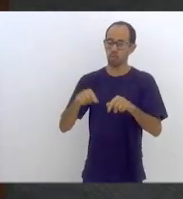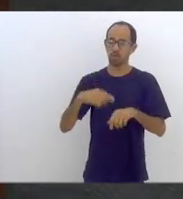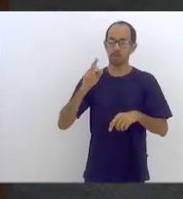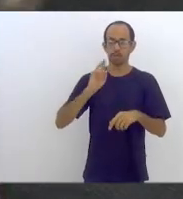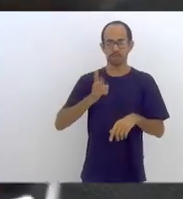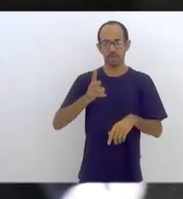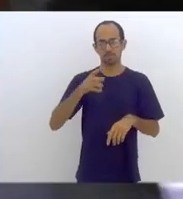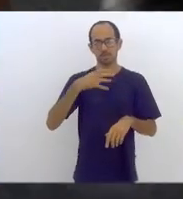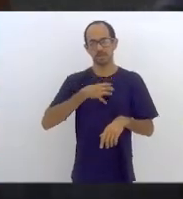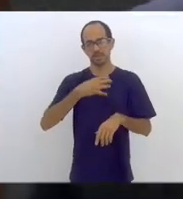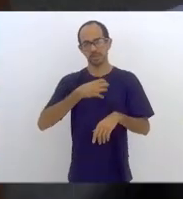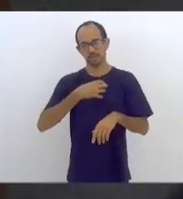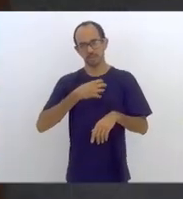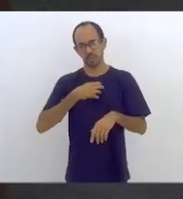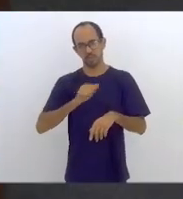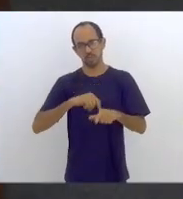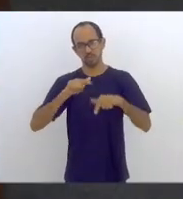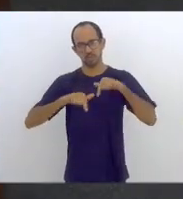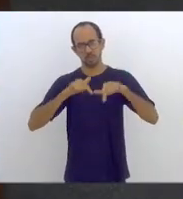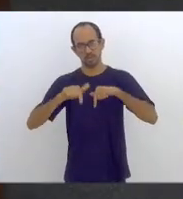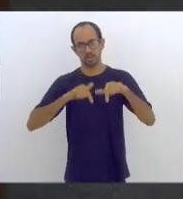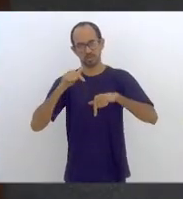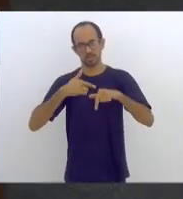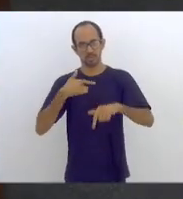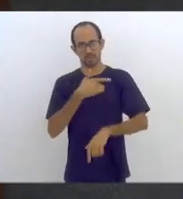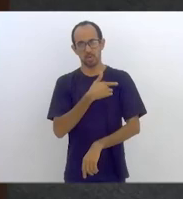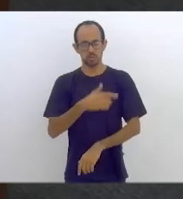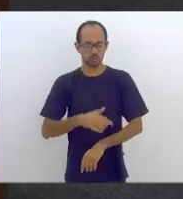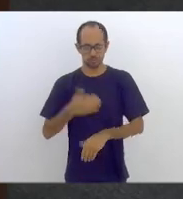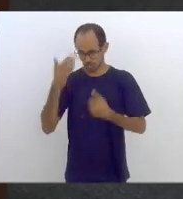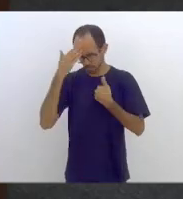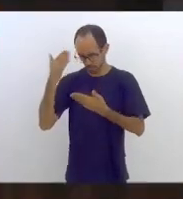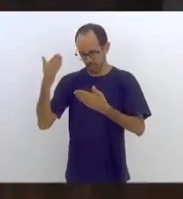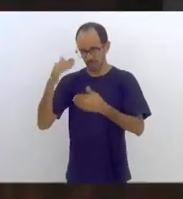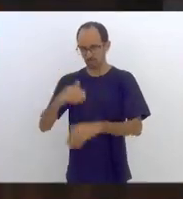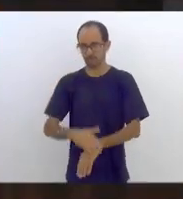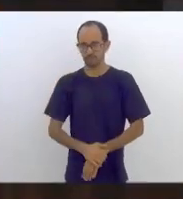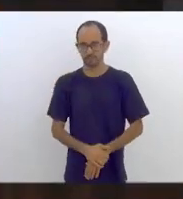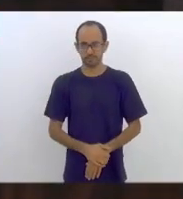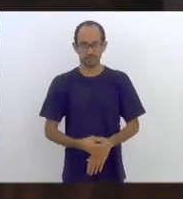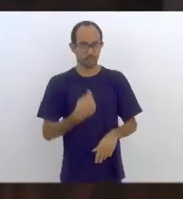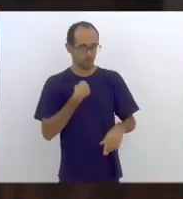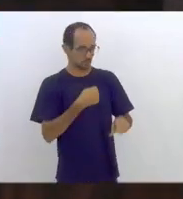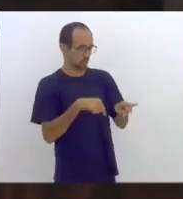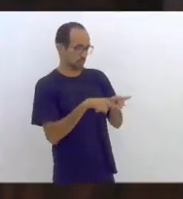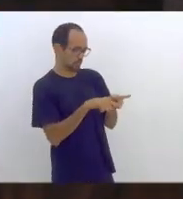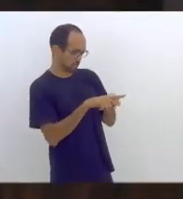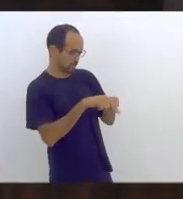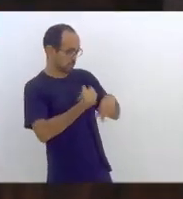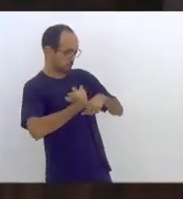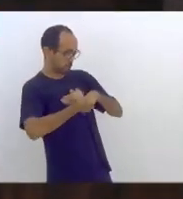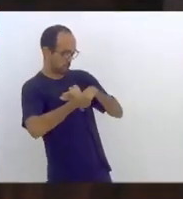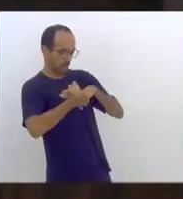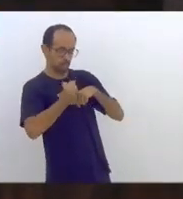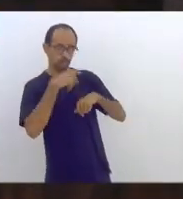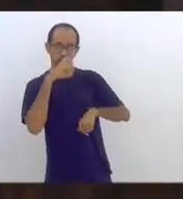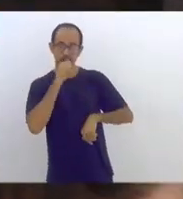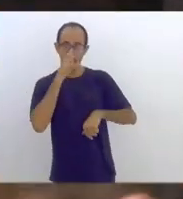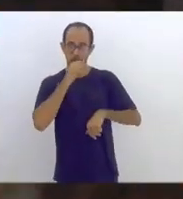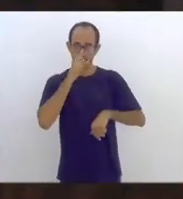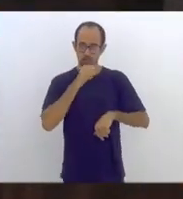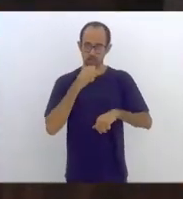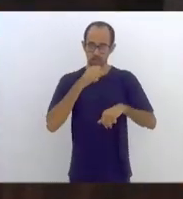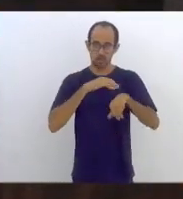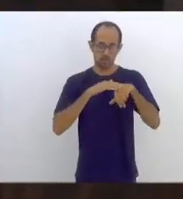sensível a questão dos trabalhadores da área da saúde muito obrigado eu também fui procurada no sábado no sábado mesmo falei